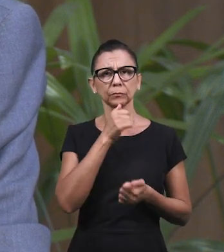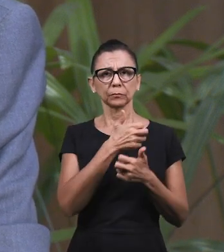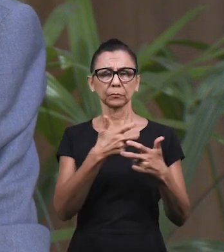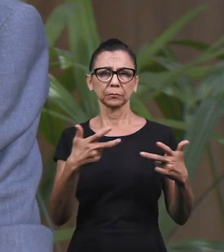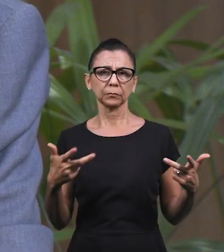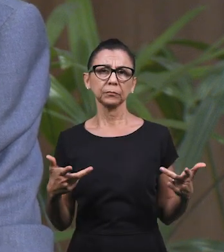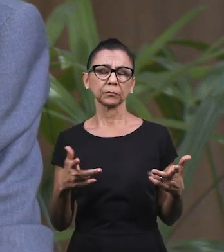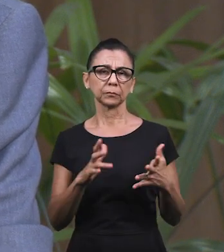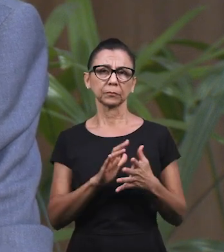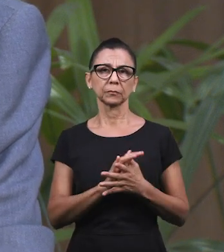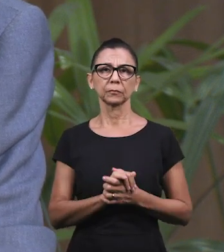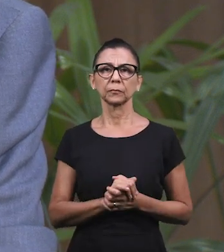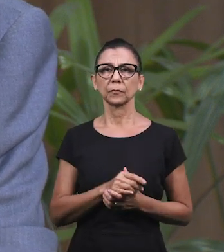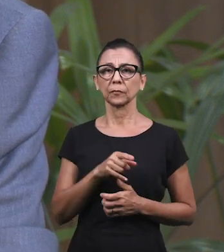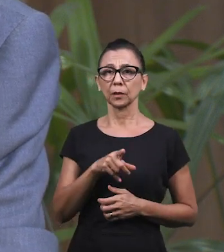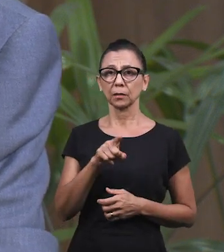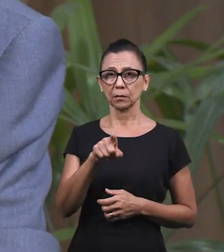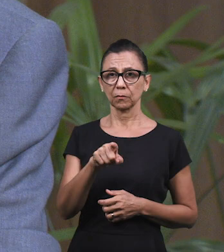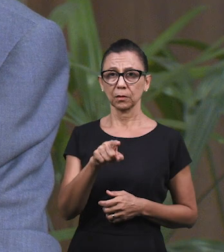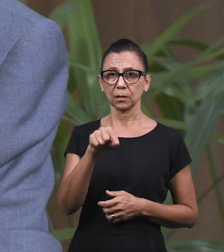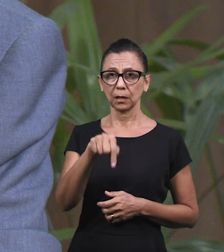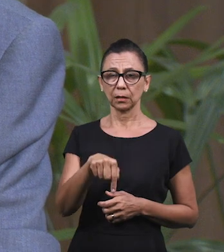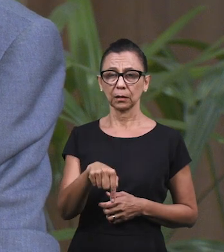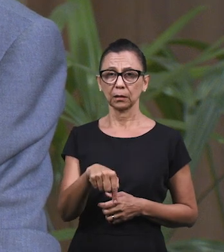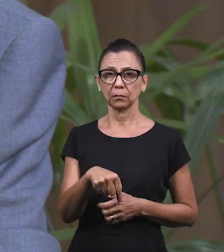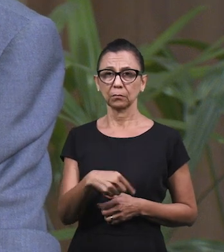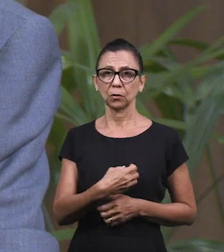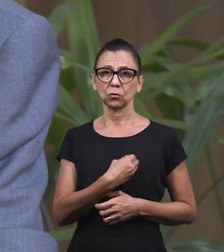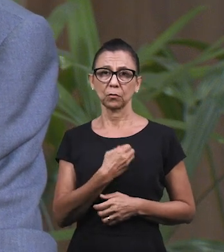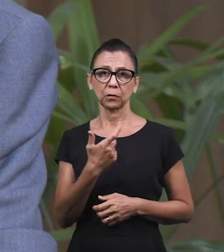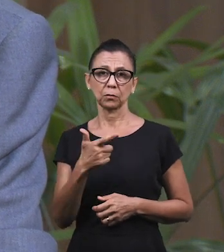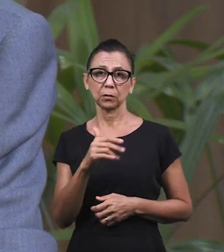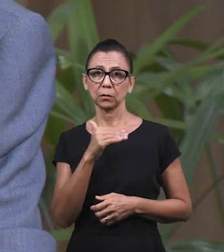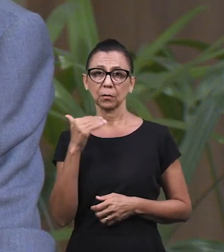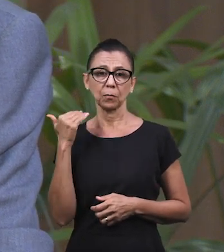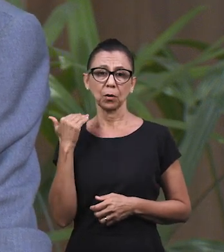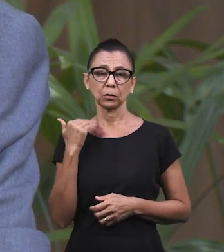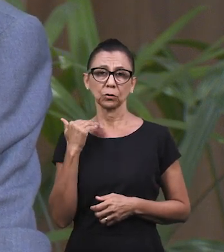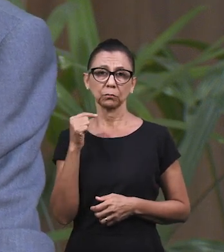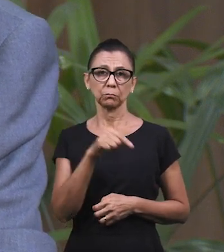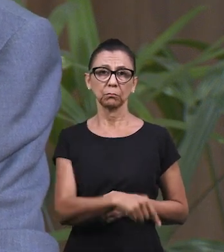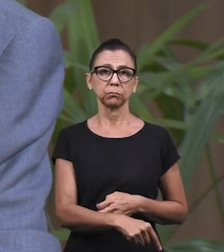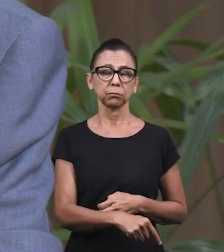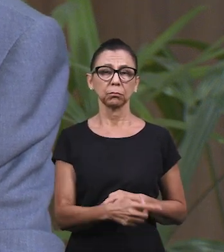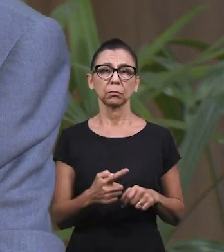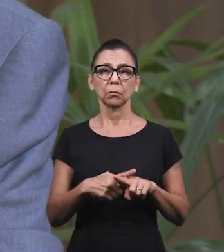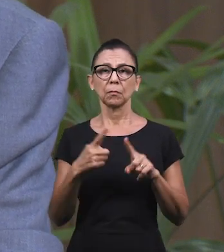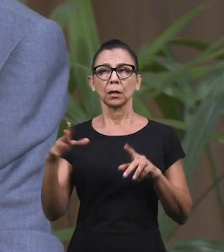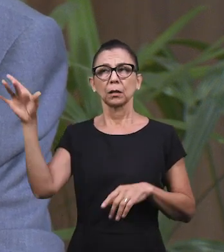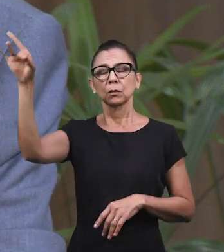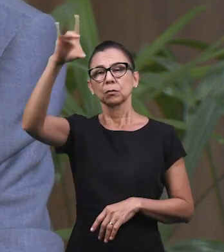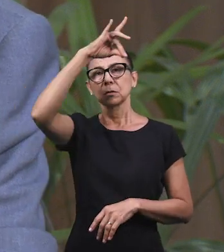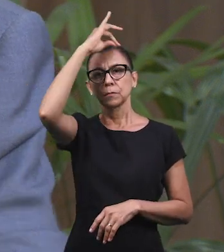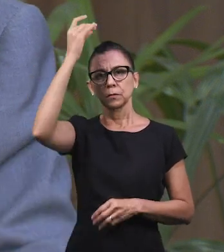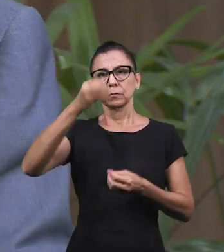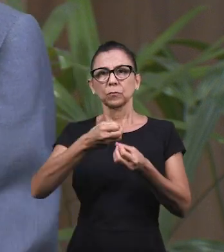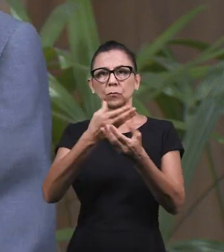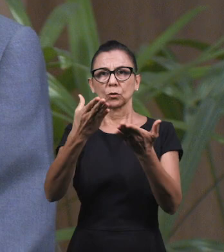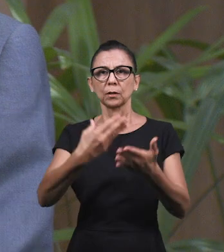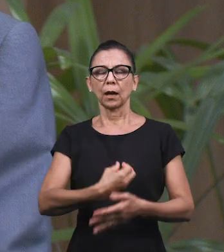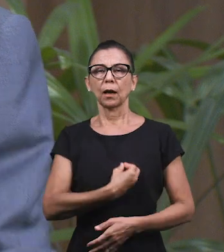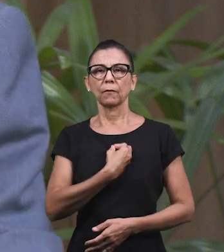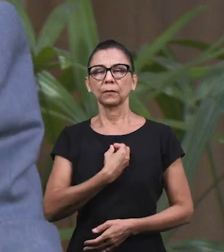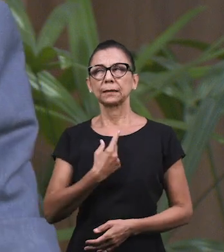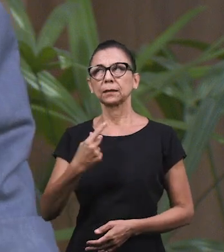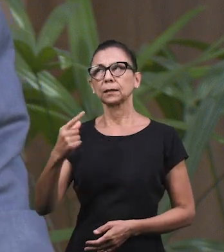essa morrerá. E agora, meu amigo, se você não tiver vida aqui, você só vai ver morte. Mas é o Espírito Santo que traz a vida contida nela para